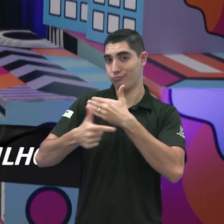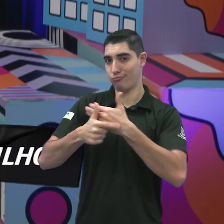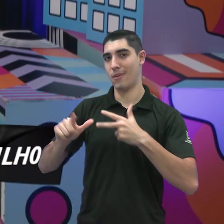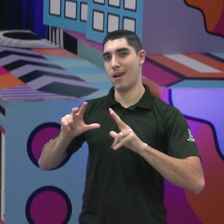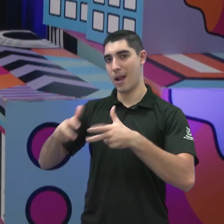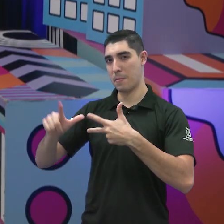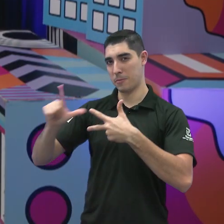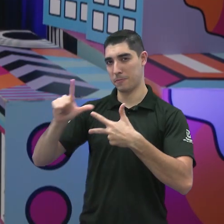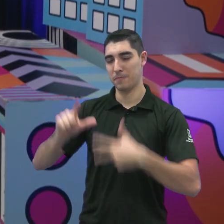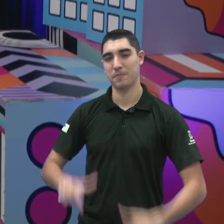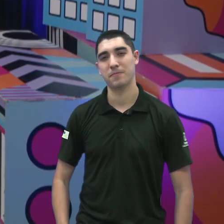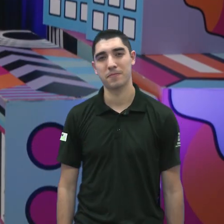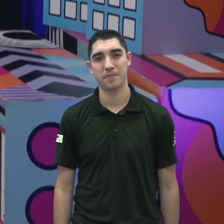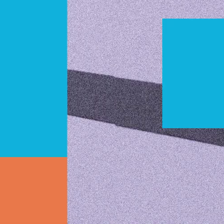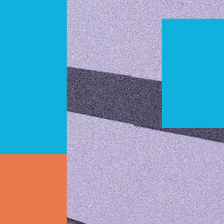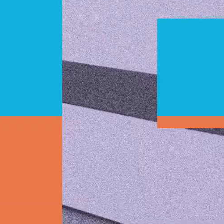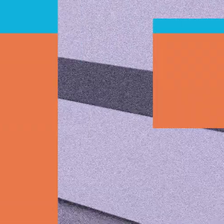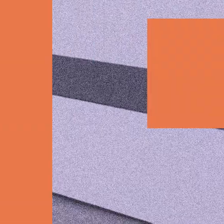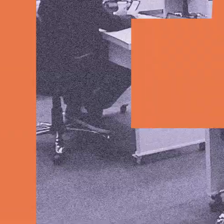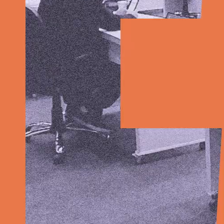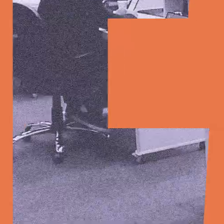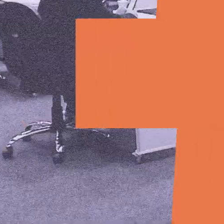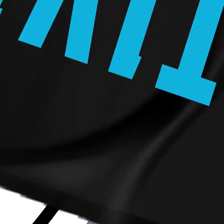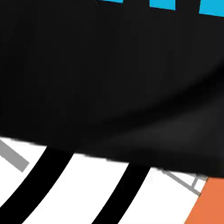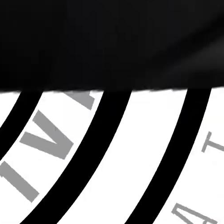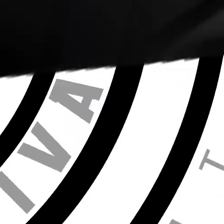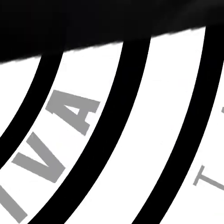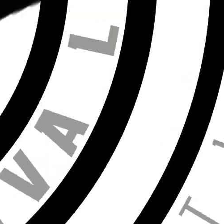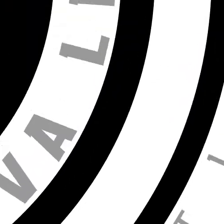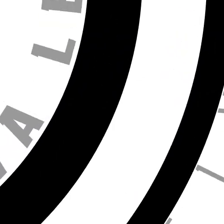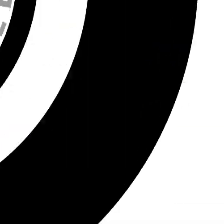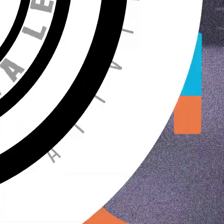o Atividade Legislativa.